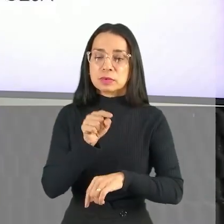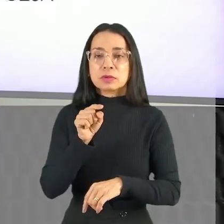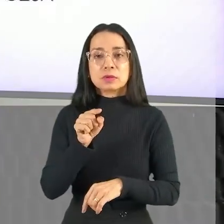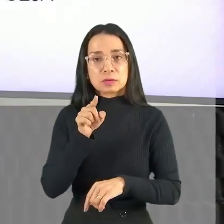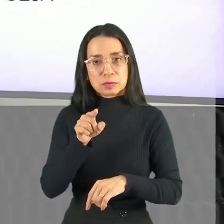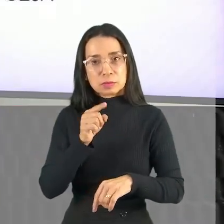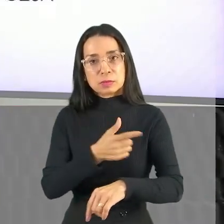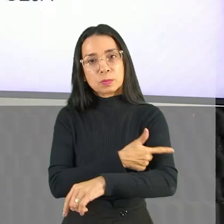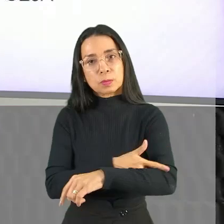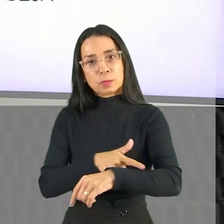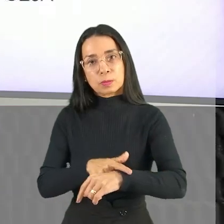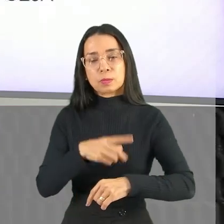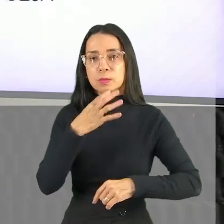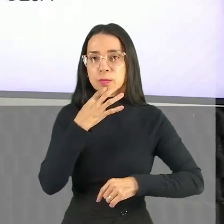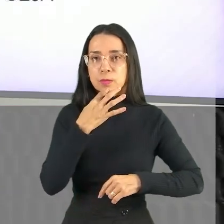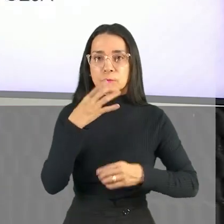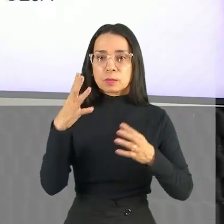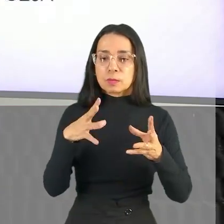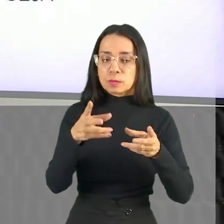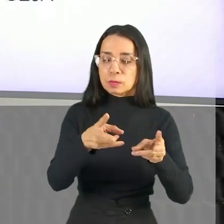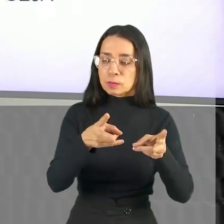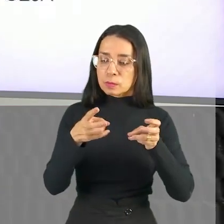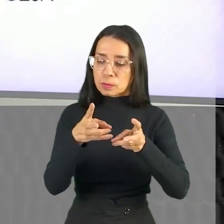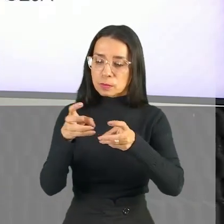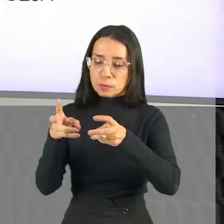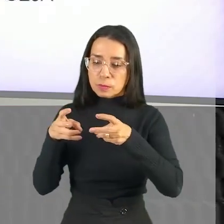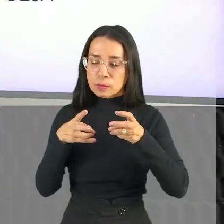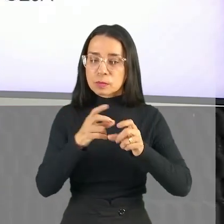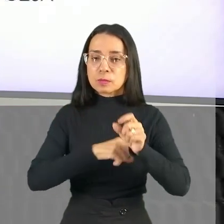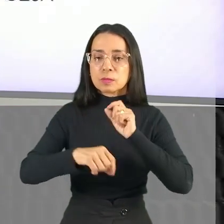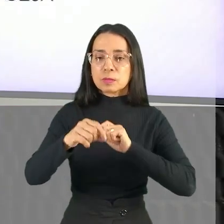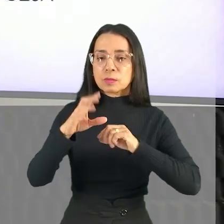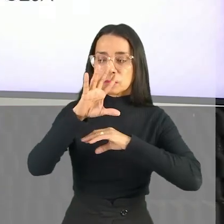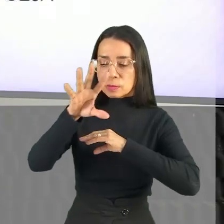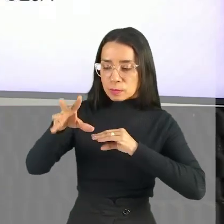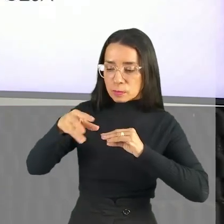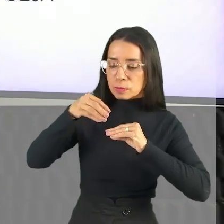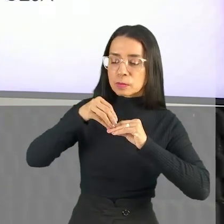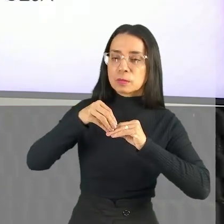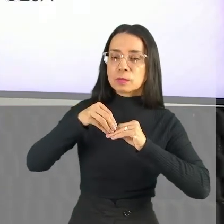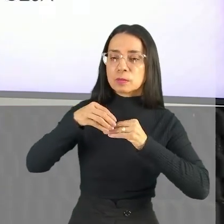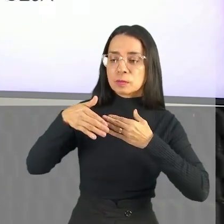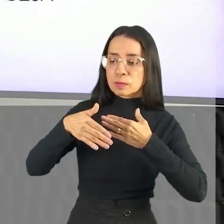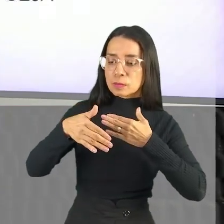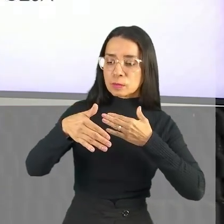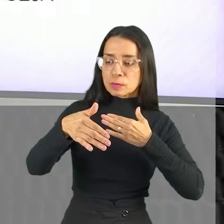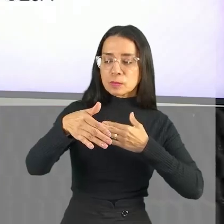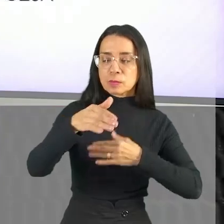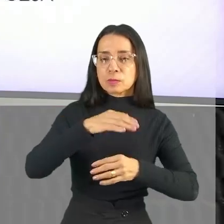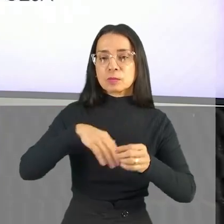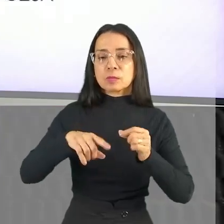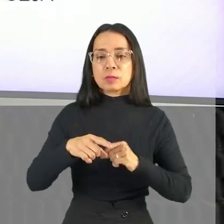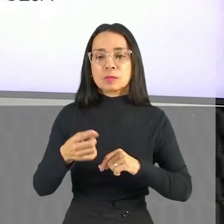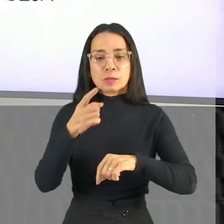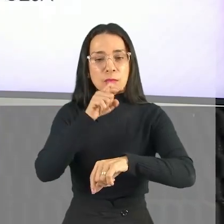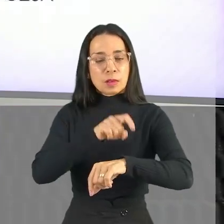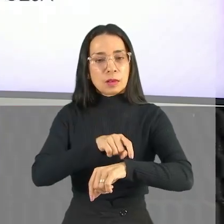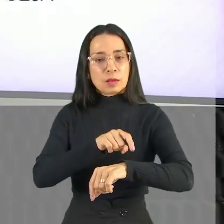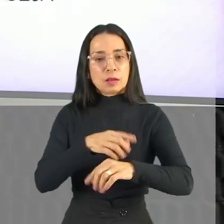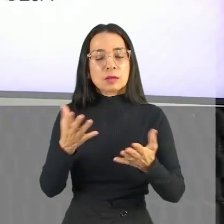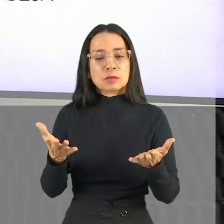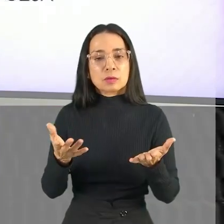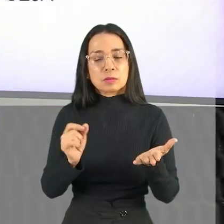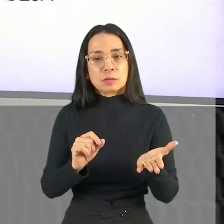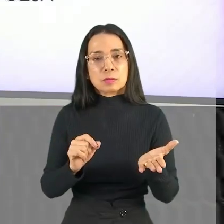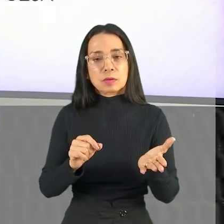acostumado, ao conhecimento adquirido e acumulado ao longo desse tempo. E aí, você faz a pergunta. E essa pergunta